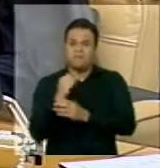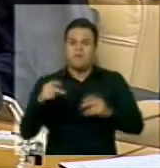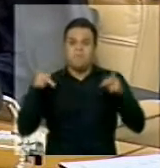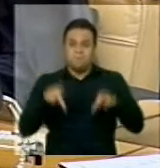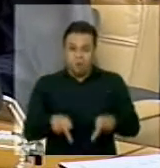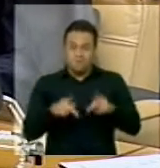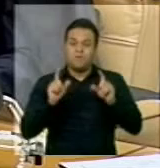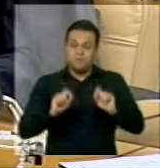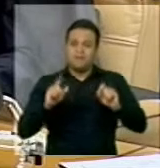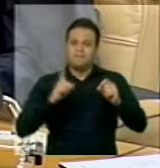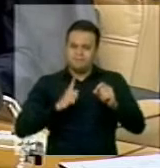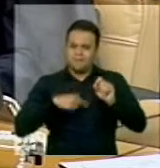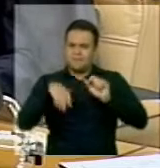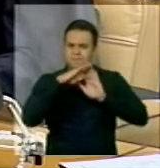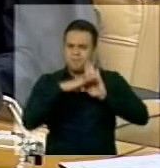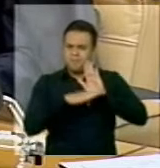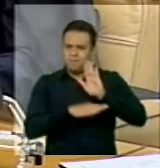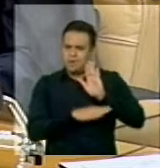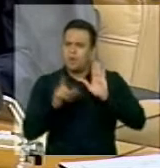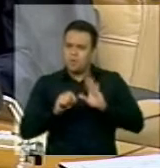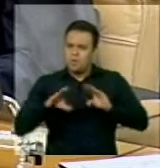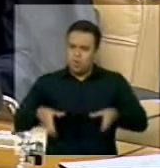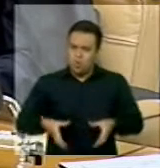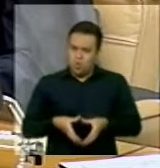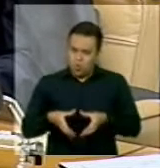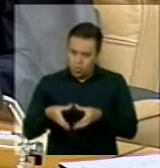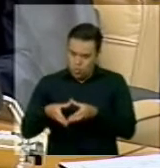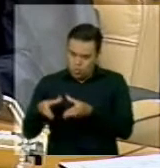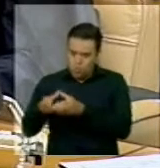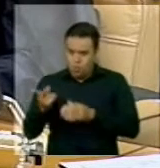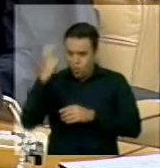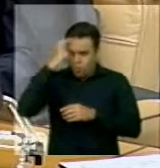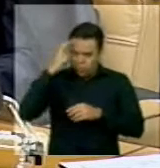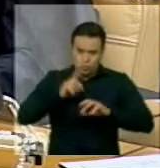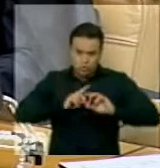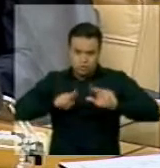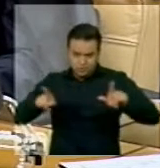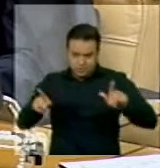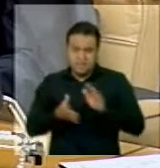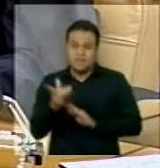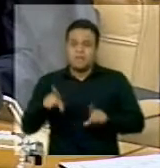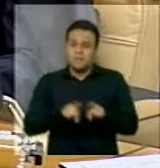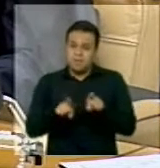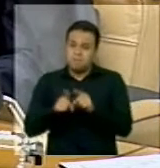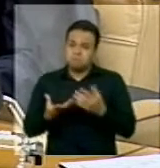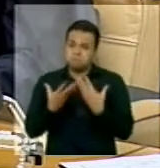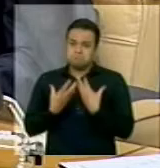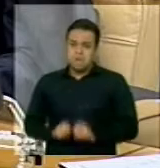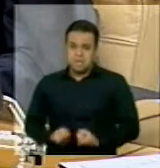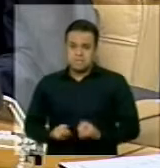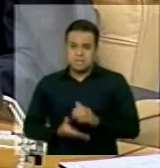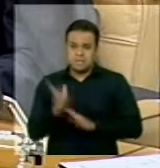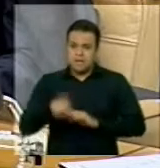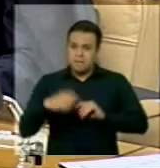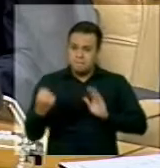definidos nesse diploma legal como grupos culturalmente diferenciados e que se reconhecem como tais,